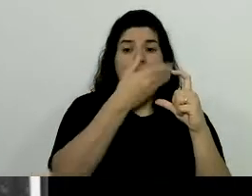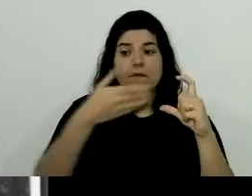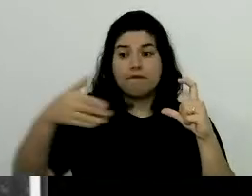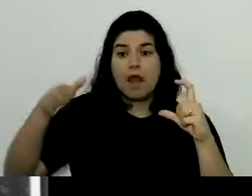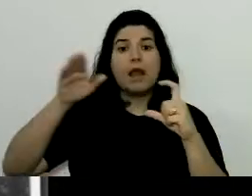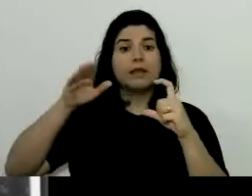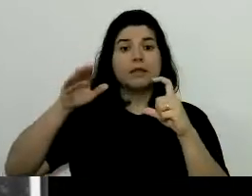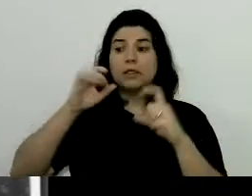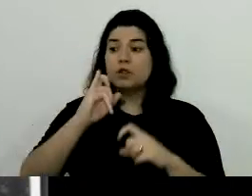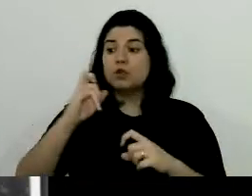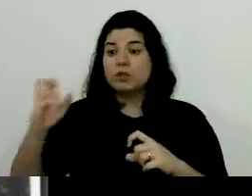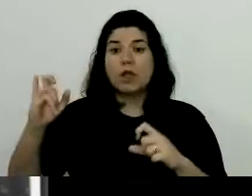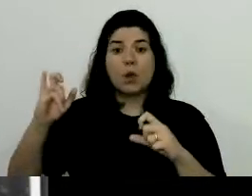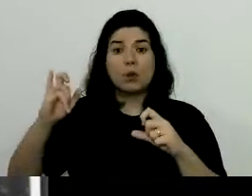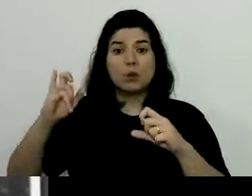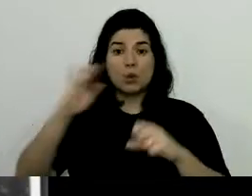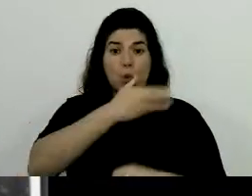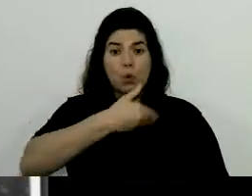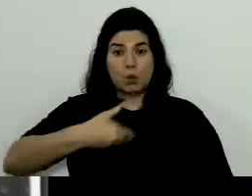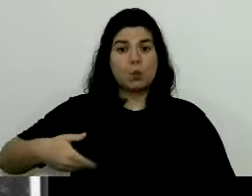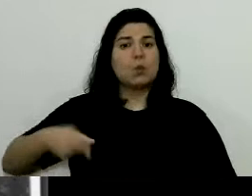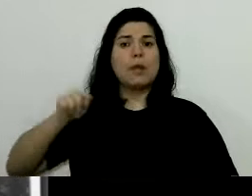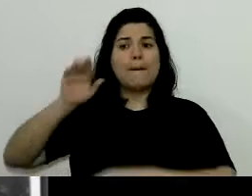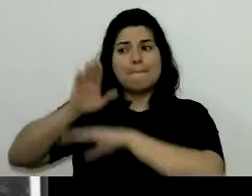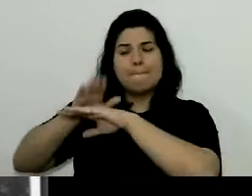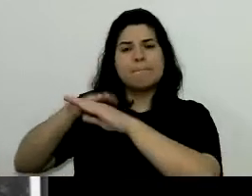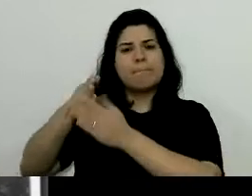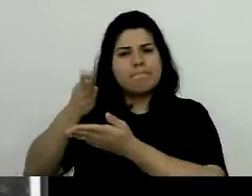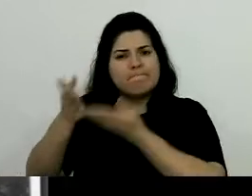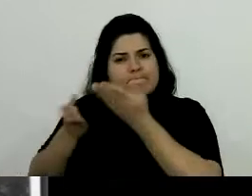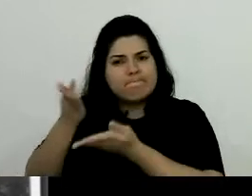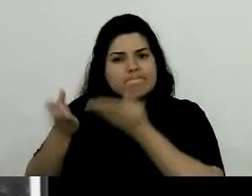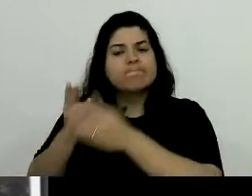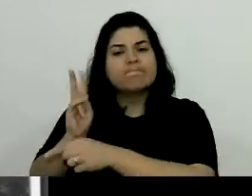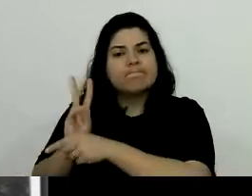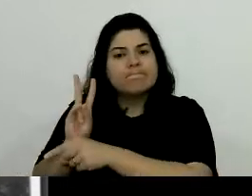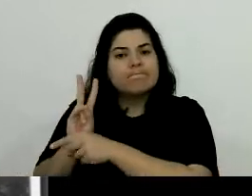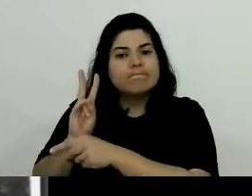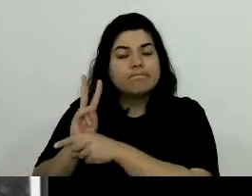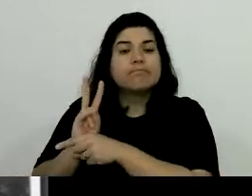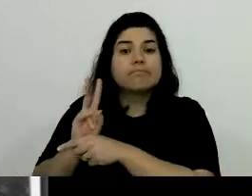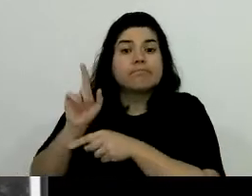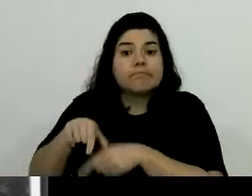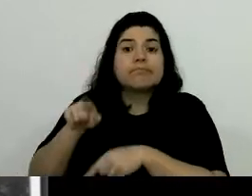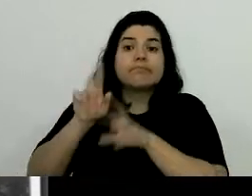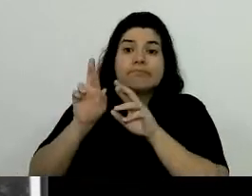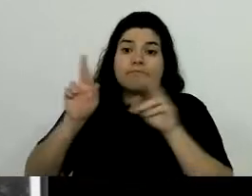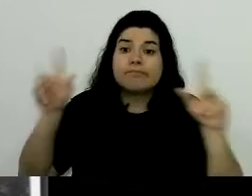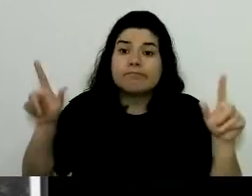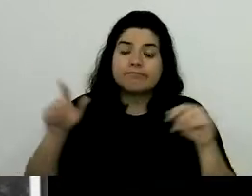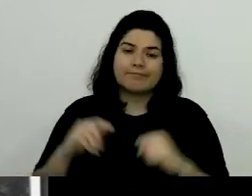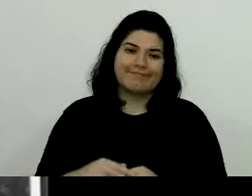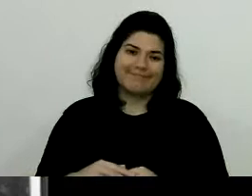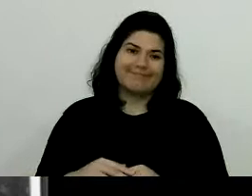das instituições públicas, que é o papel do preservador, ela adentra a área do preservador. Uma outra instância,